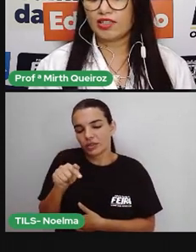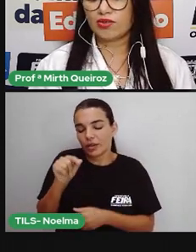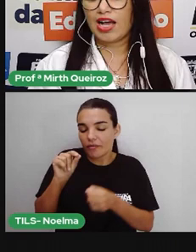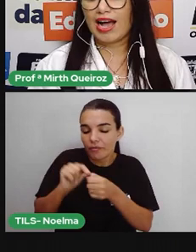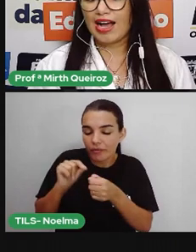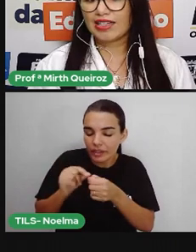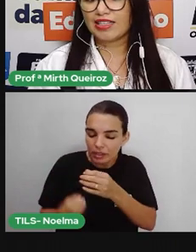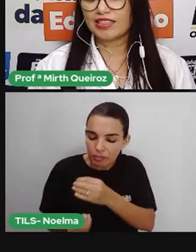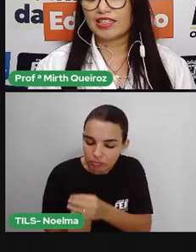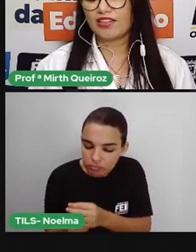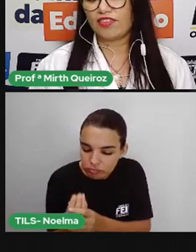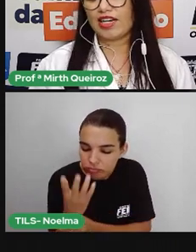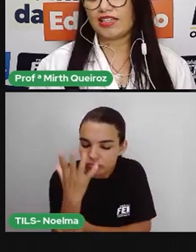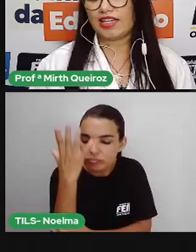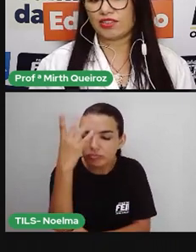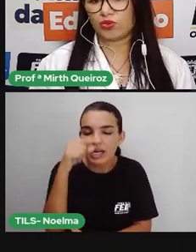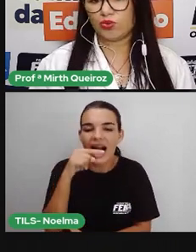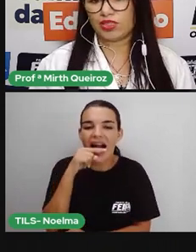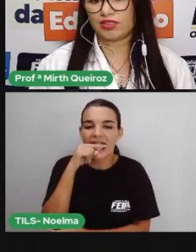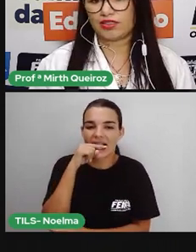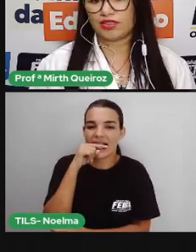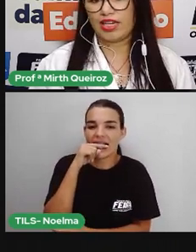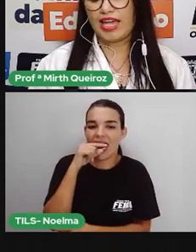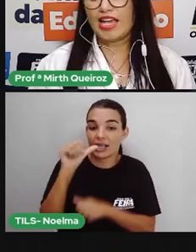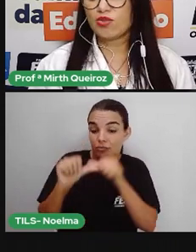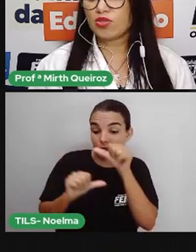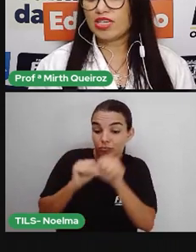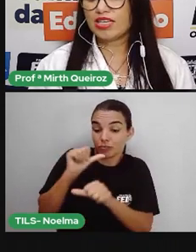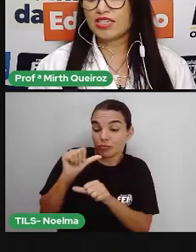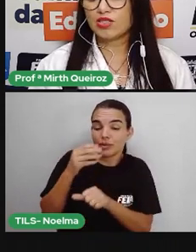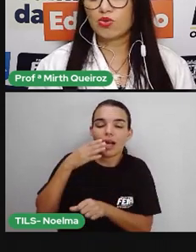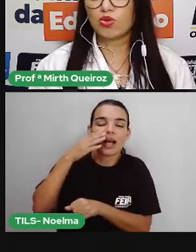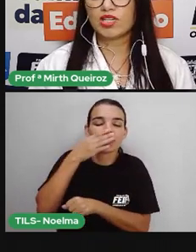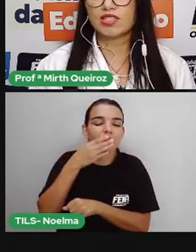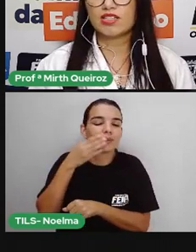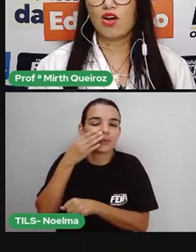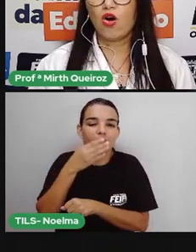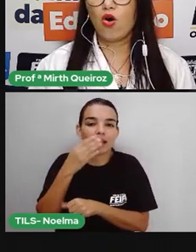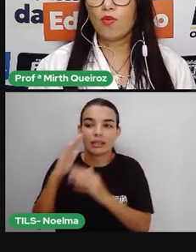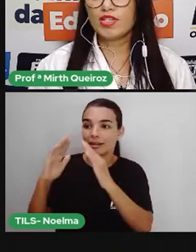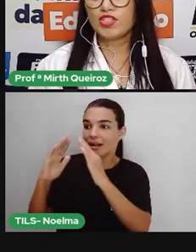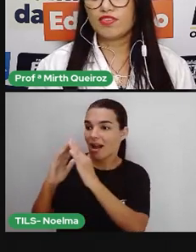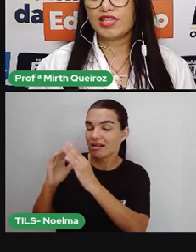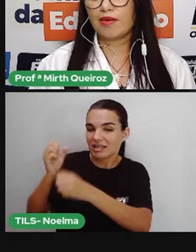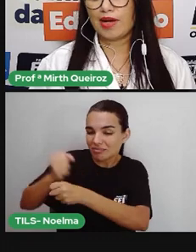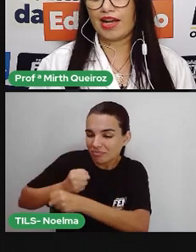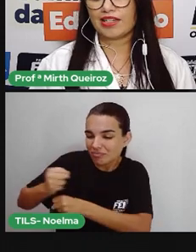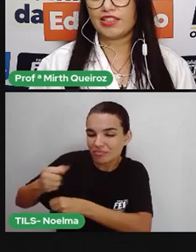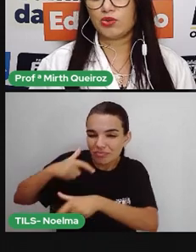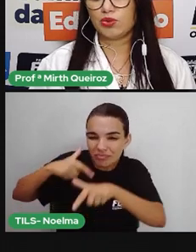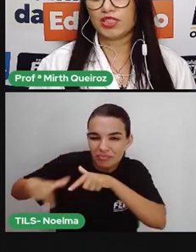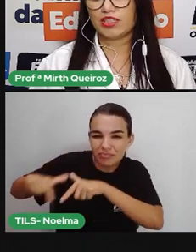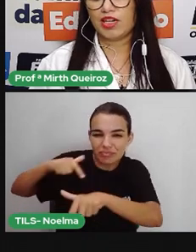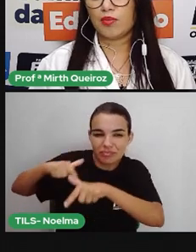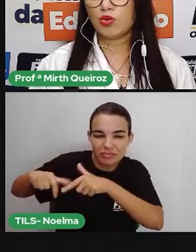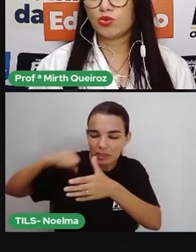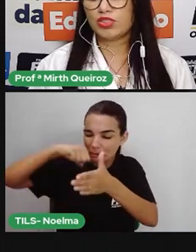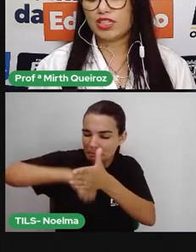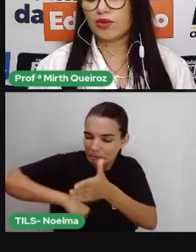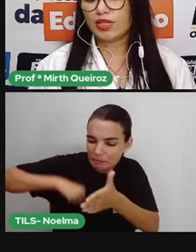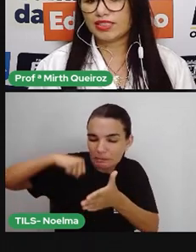colheram a cana e viraria açúcar. Em usinas escuras, homens de vida amarta e dura